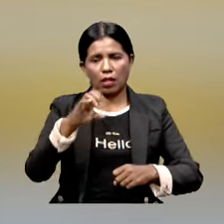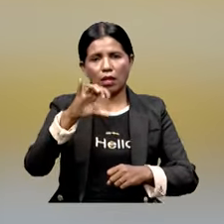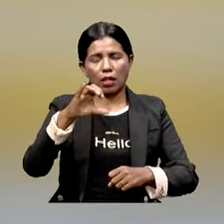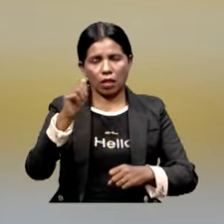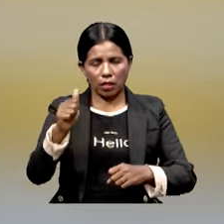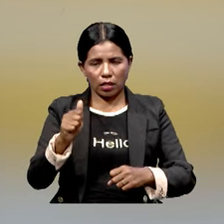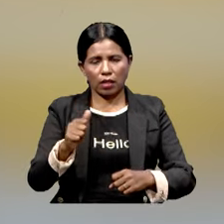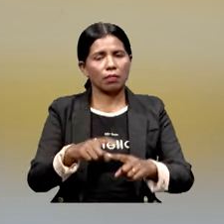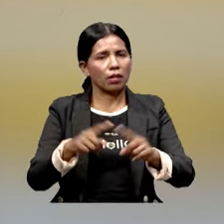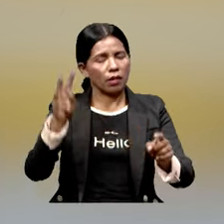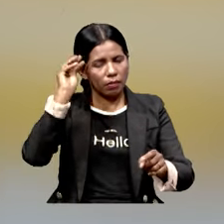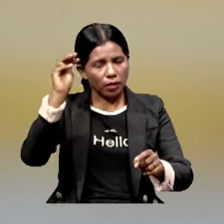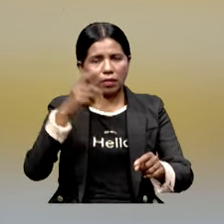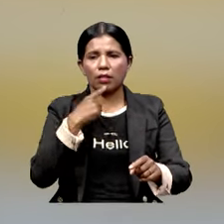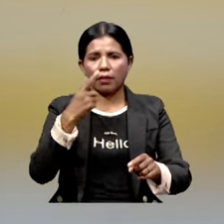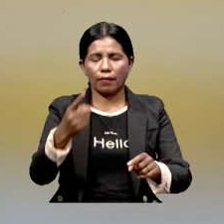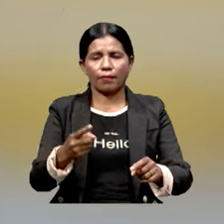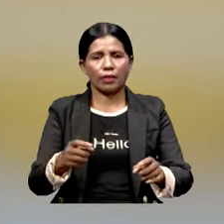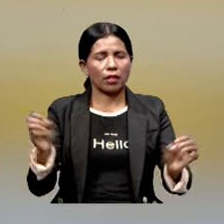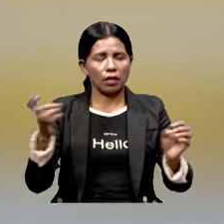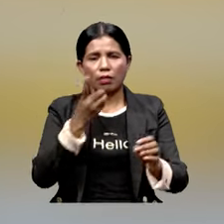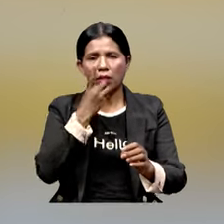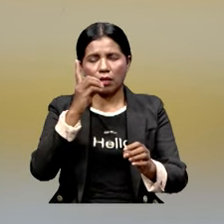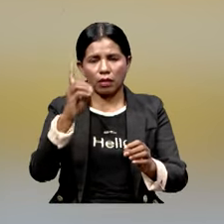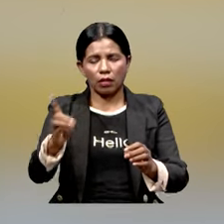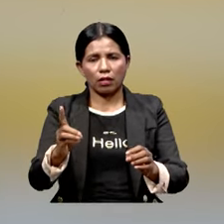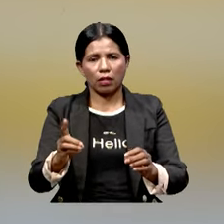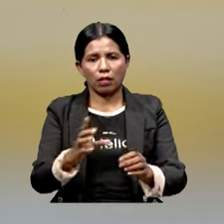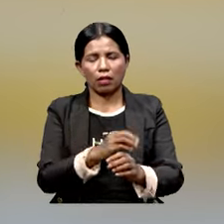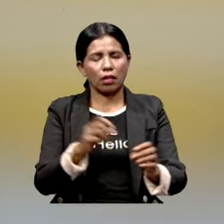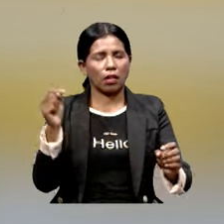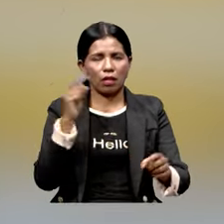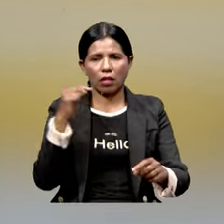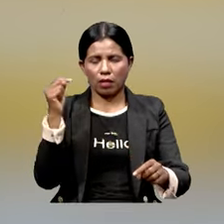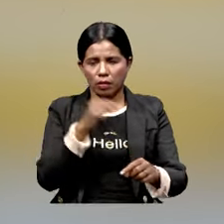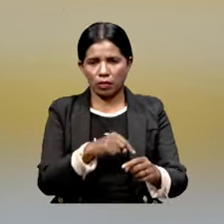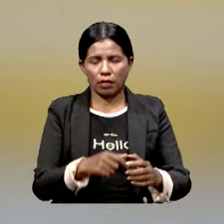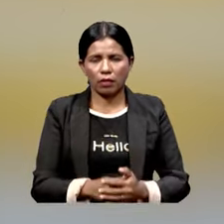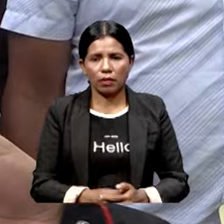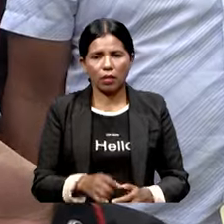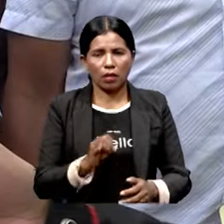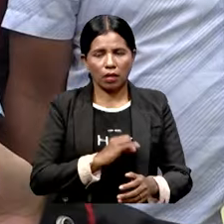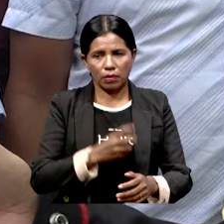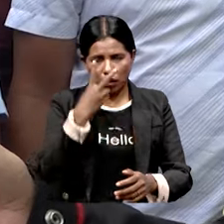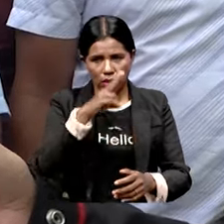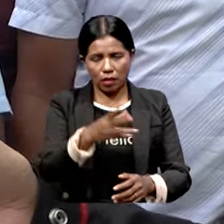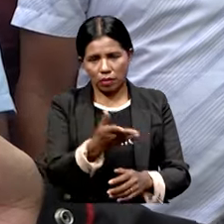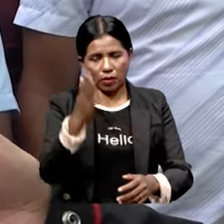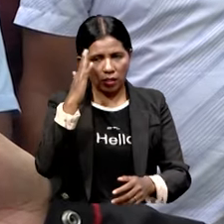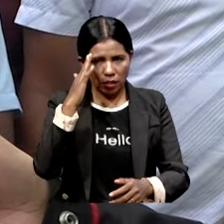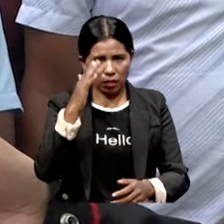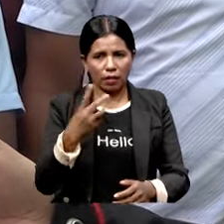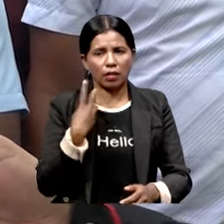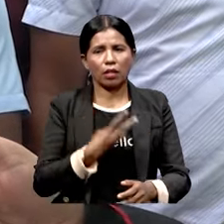Amaral, mas o ministro Hateten, ne declaração de ódio calagosta malu. Essa é a nossa companhia, então você já tem que atacar.